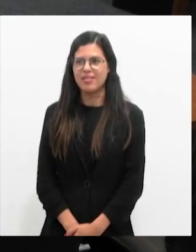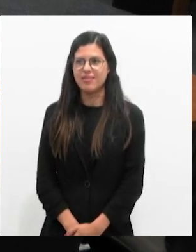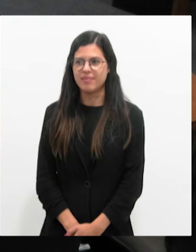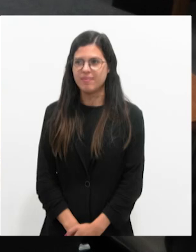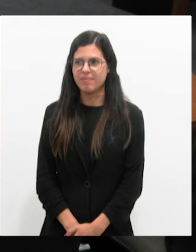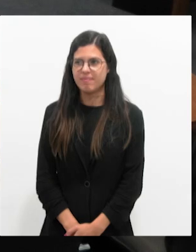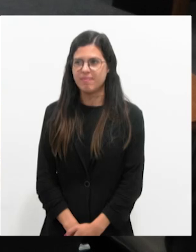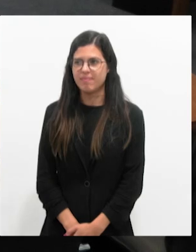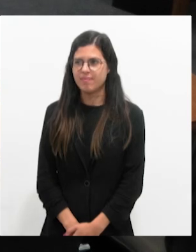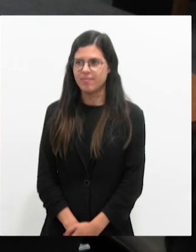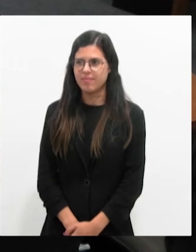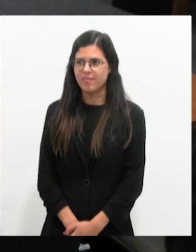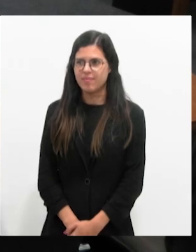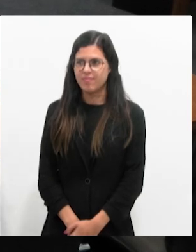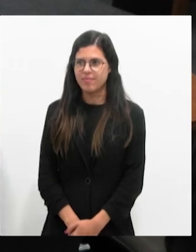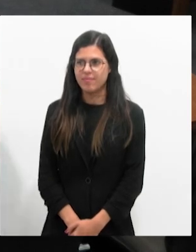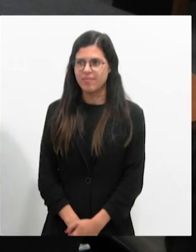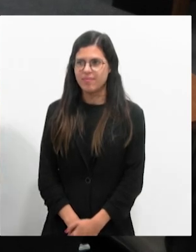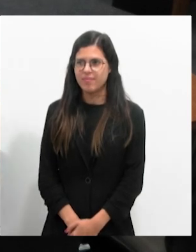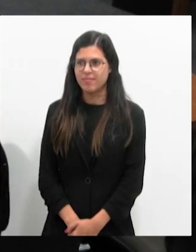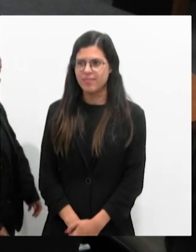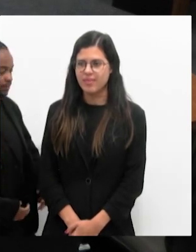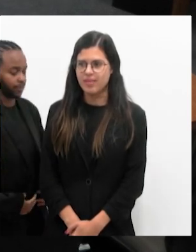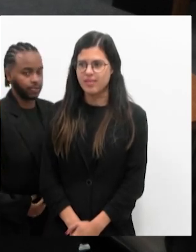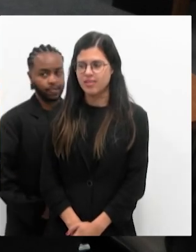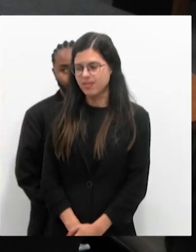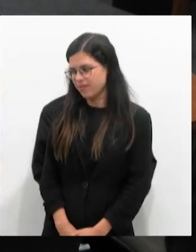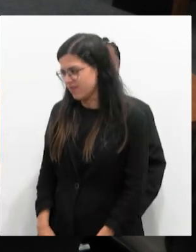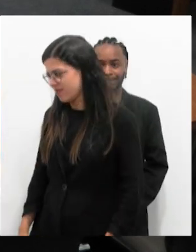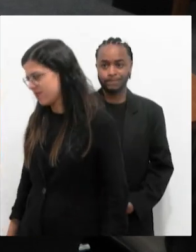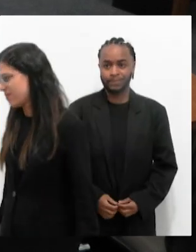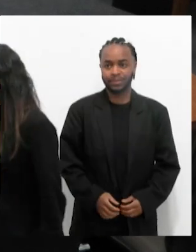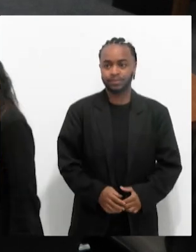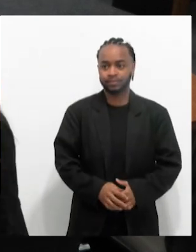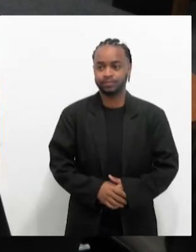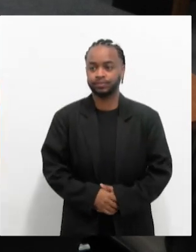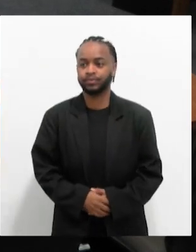São 15 minutos ou 15 segundos, senhor presidente?